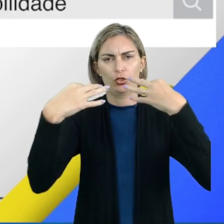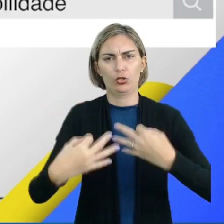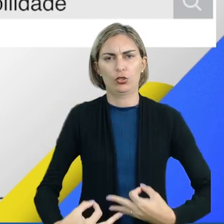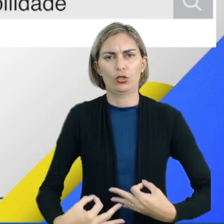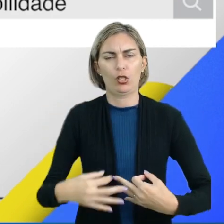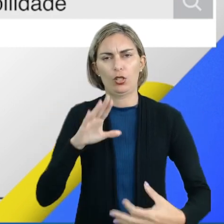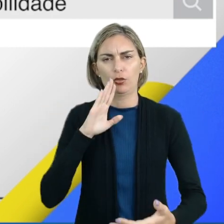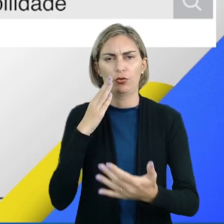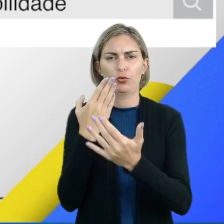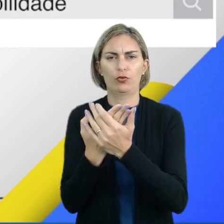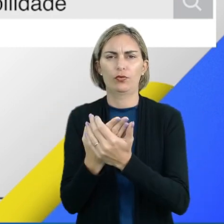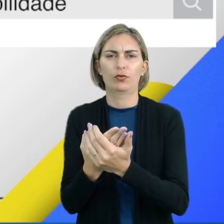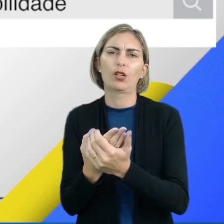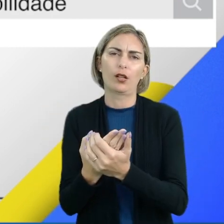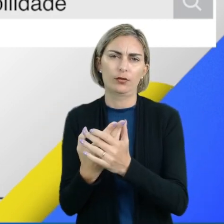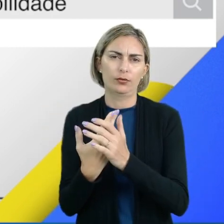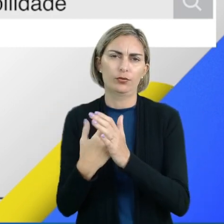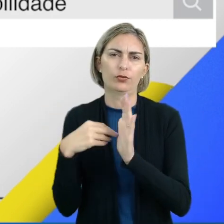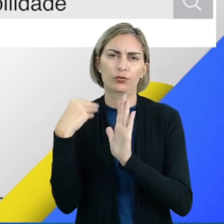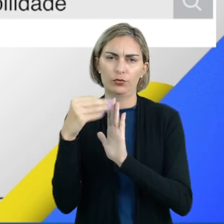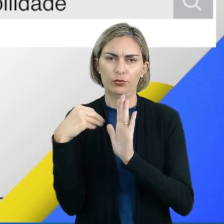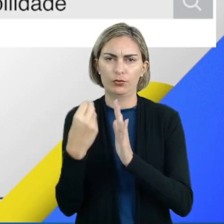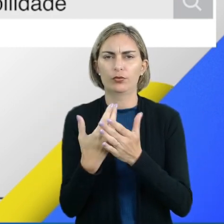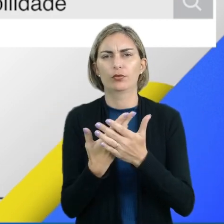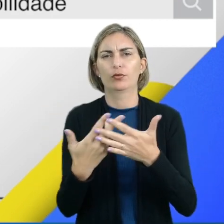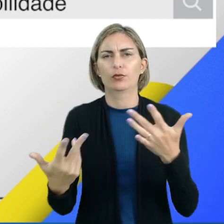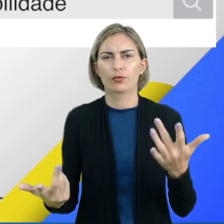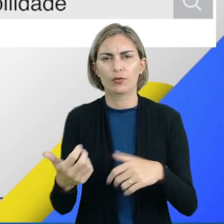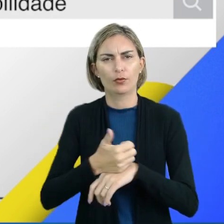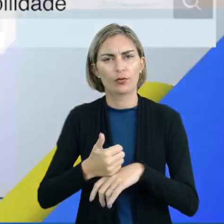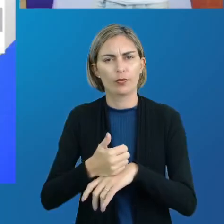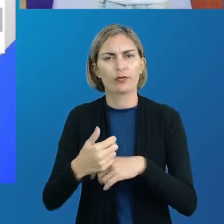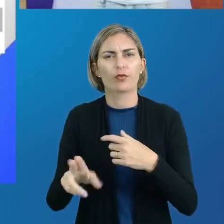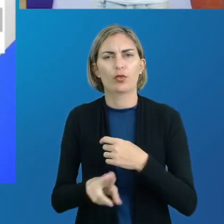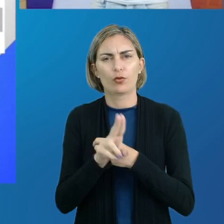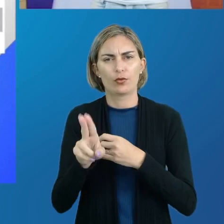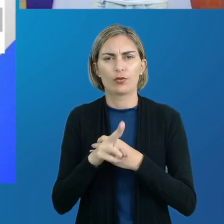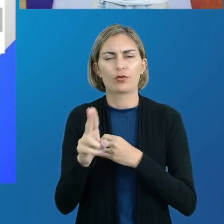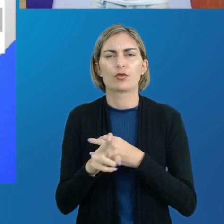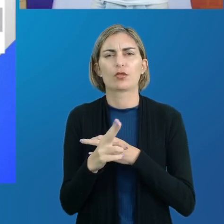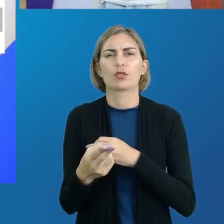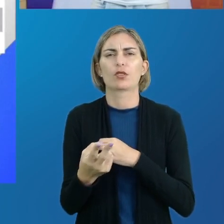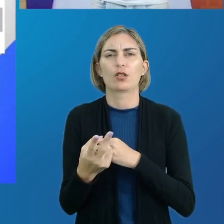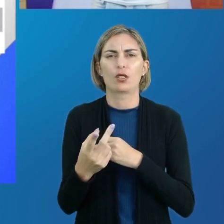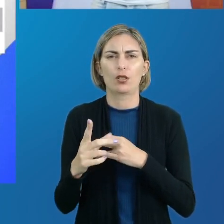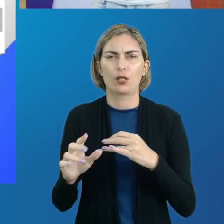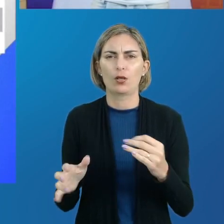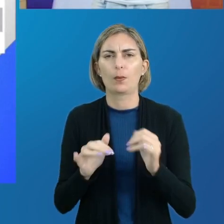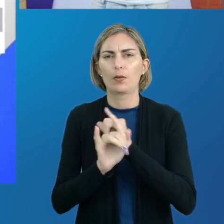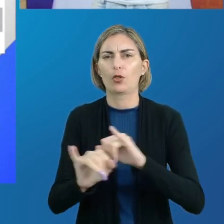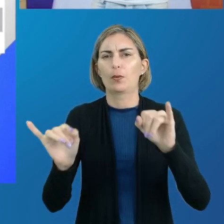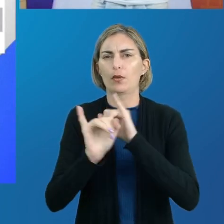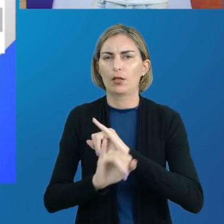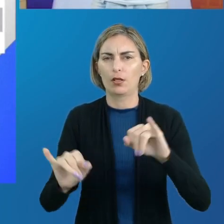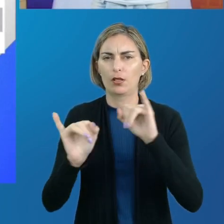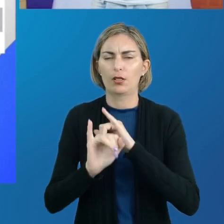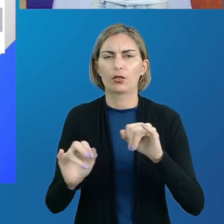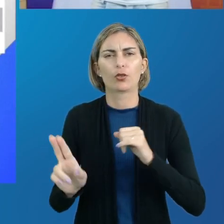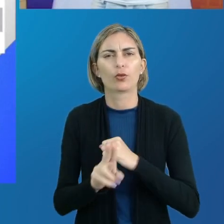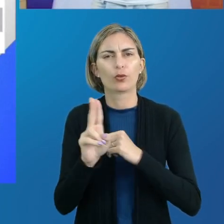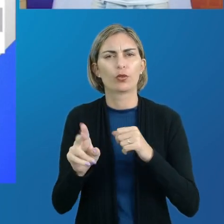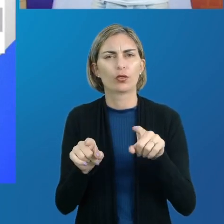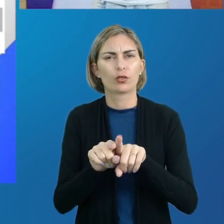trás do site, utilize um design que mostre que o site é profissional e se for utilizar alguma forma de anúncio, promoção, propaganda, use moderadamente.